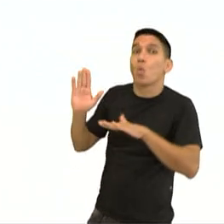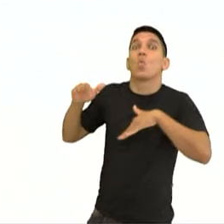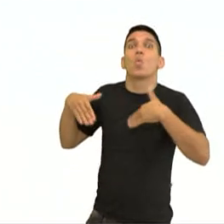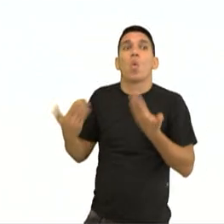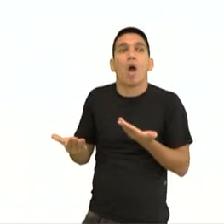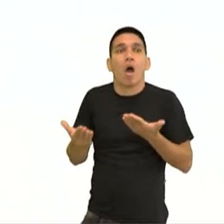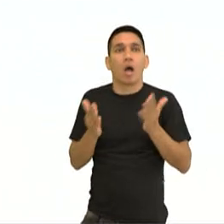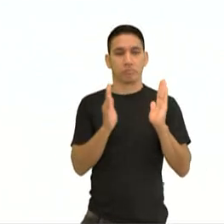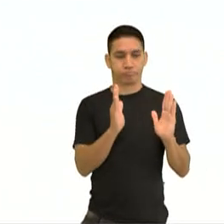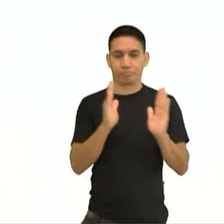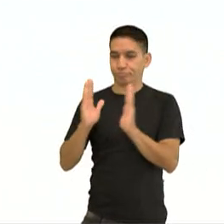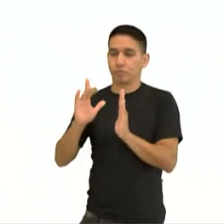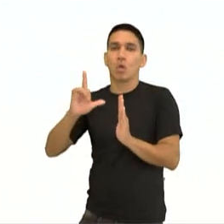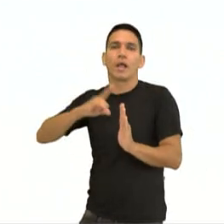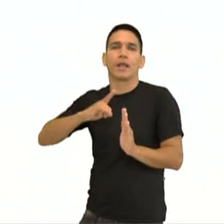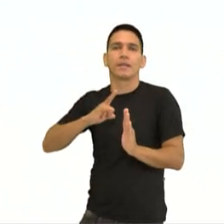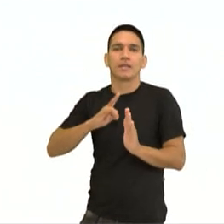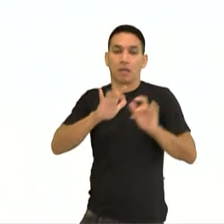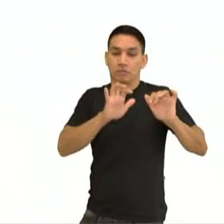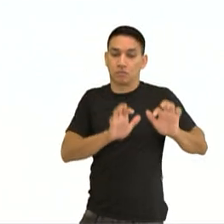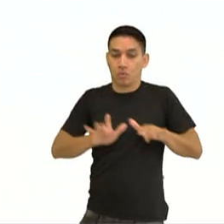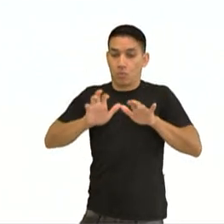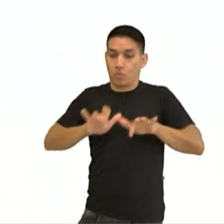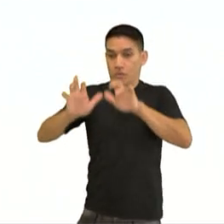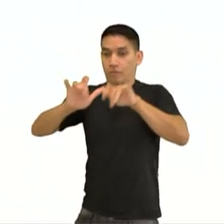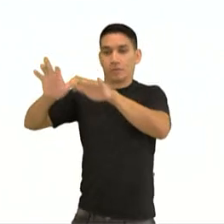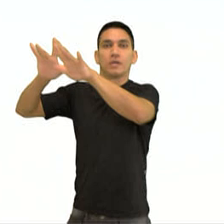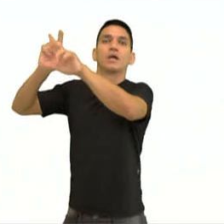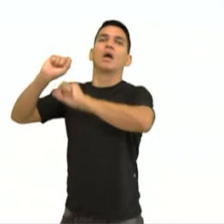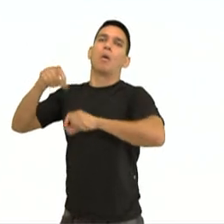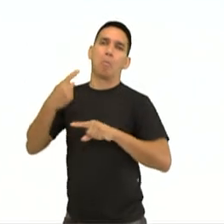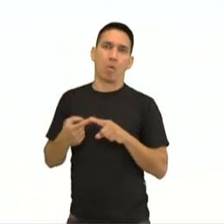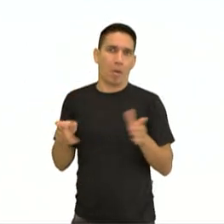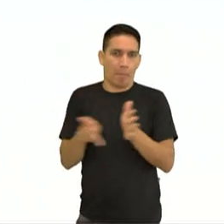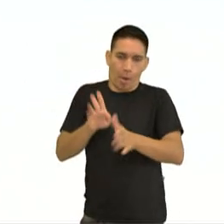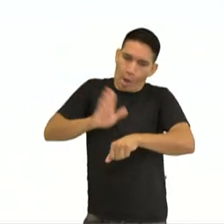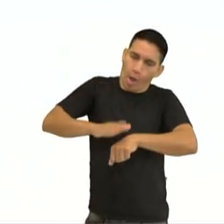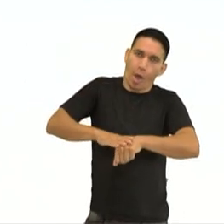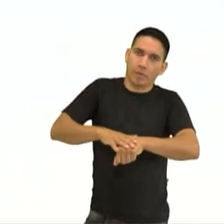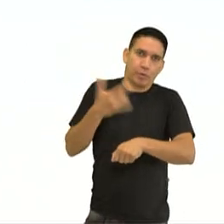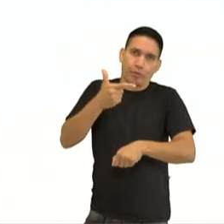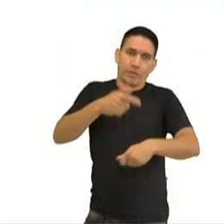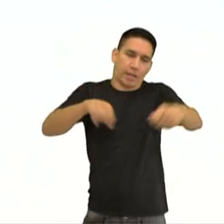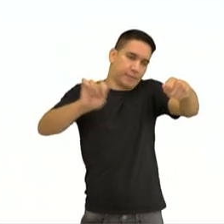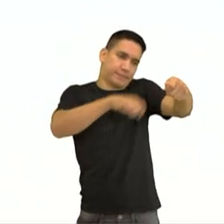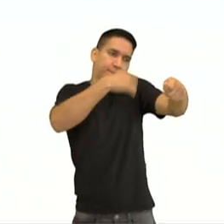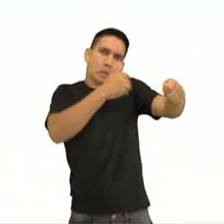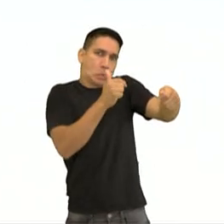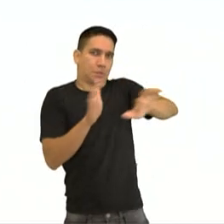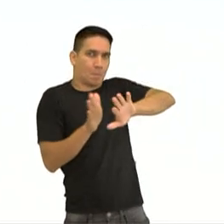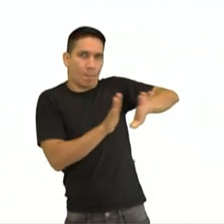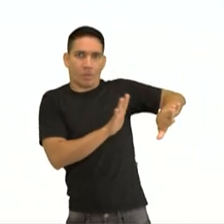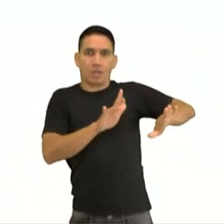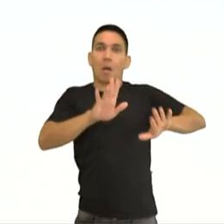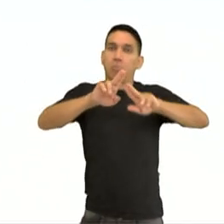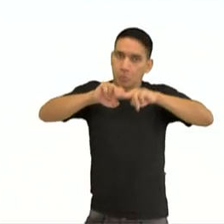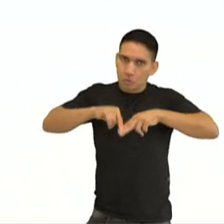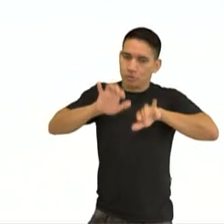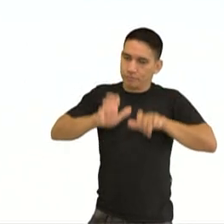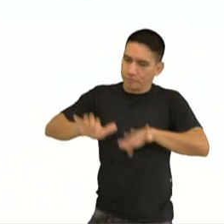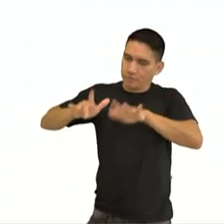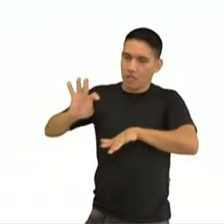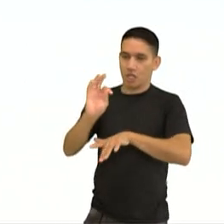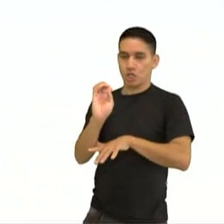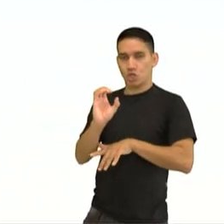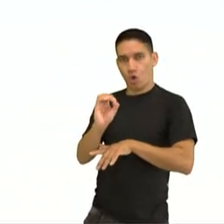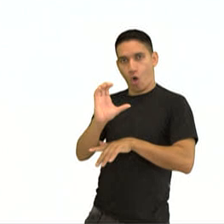a tocata em fuga, tocata, porque ela é tocada só por instrumento, não tem o de corda, né? Então